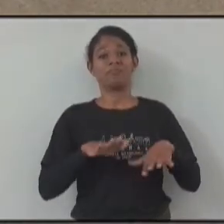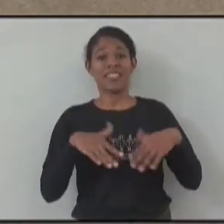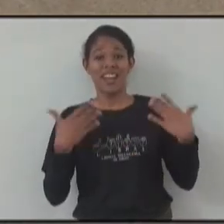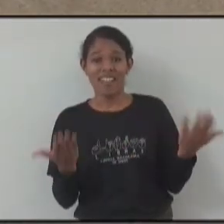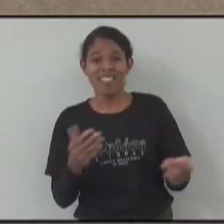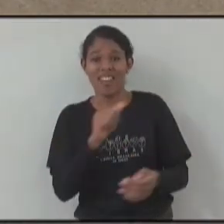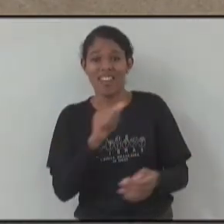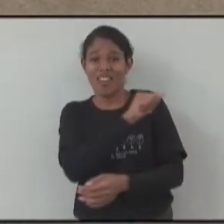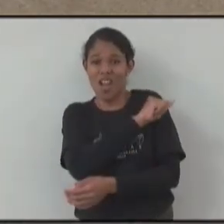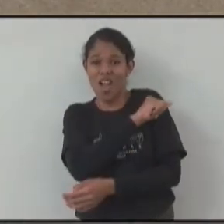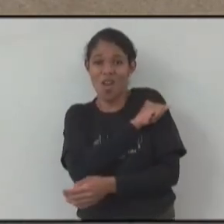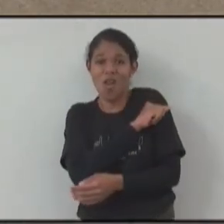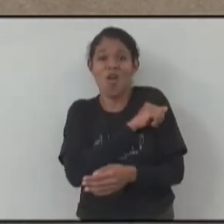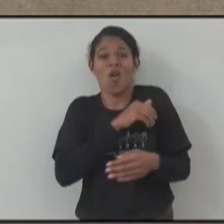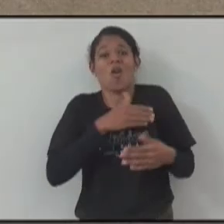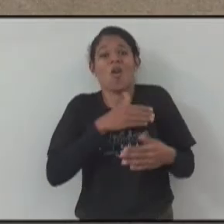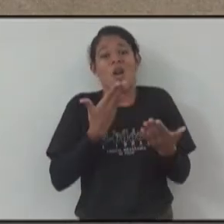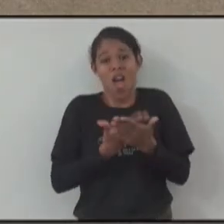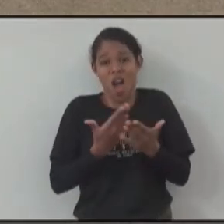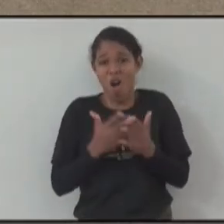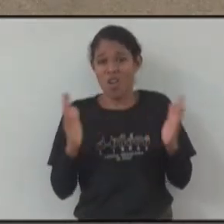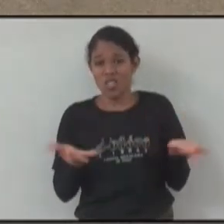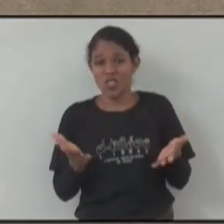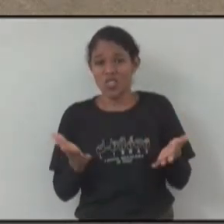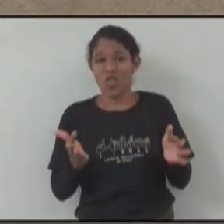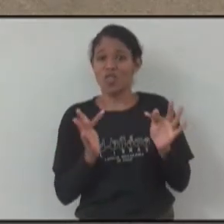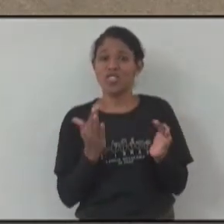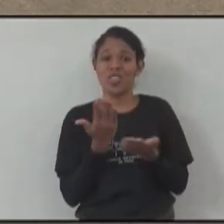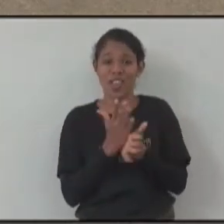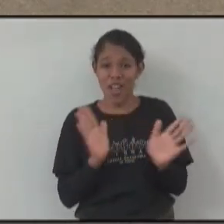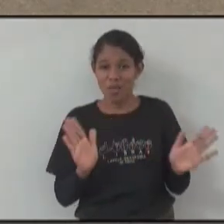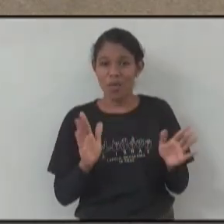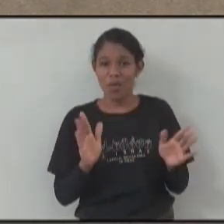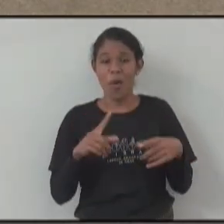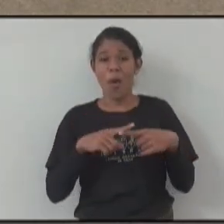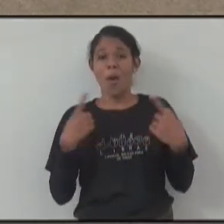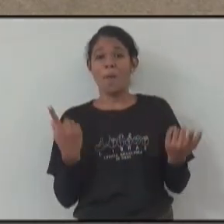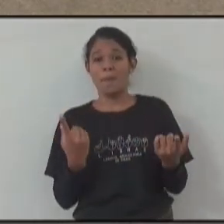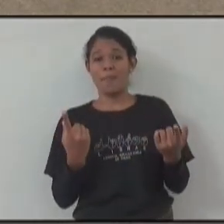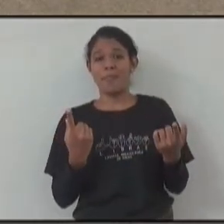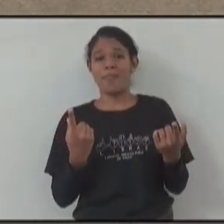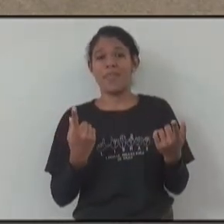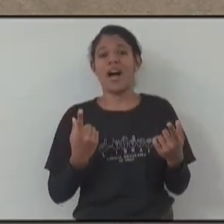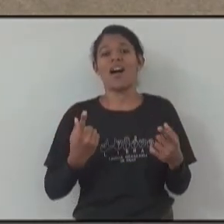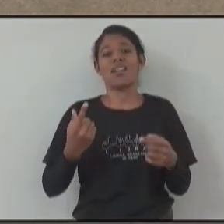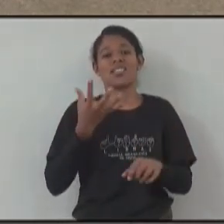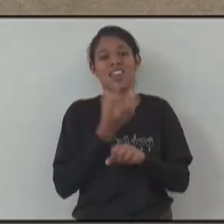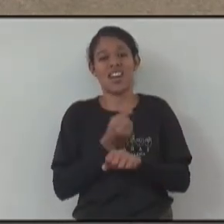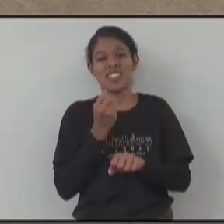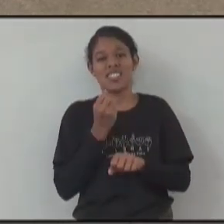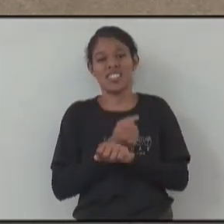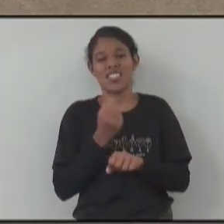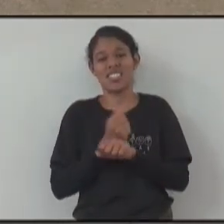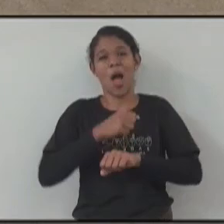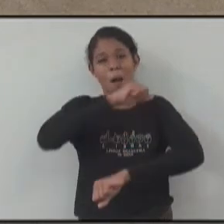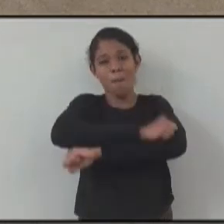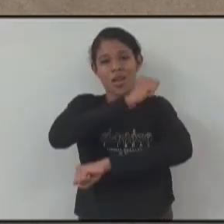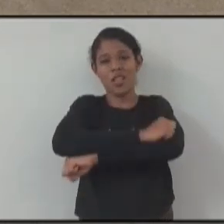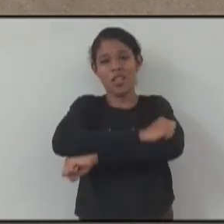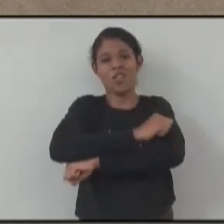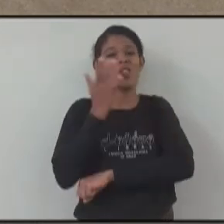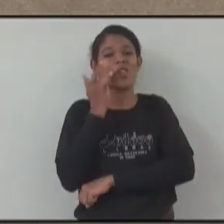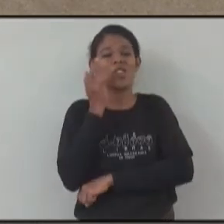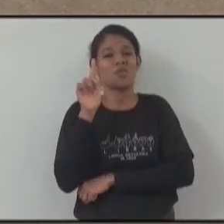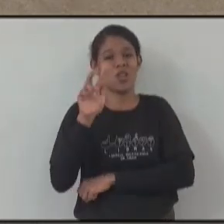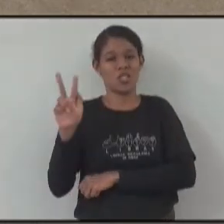Então, estudantes, essa foi a nossa aula de hoje, e para acessar a plataforma SMED GV, basta apontar a câmera